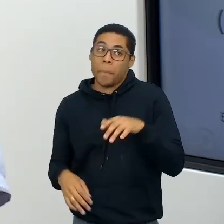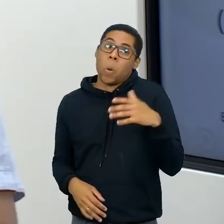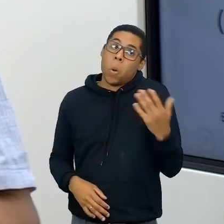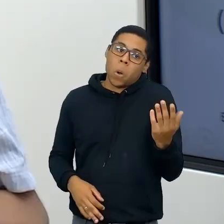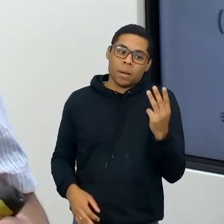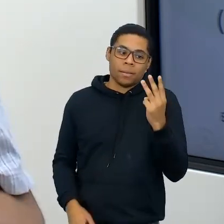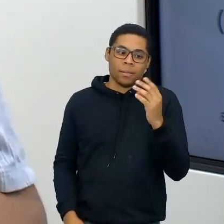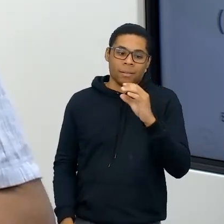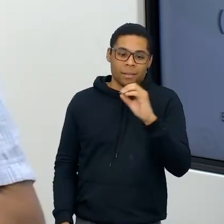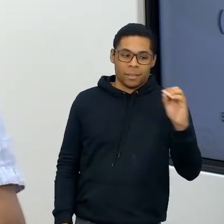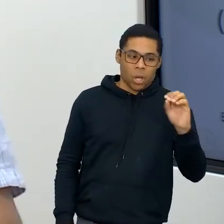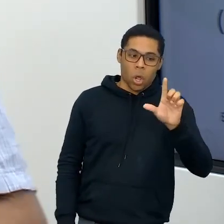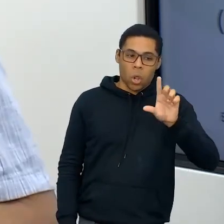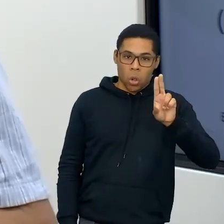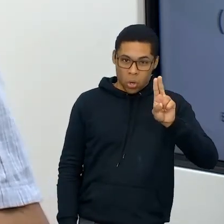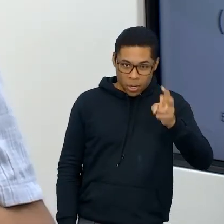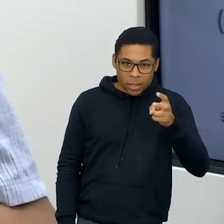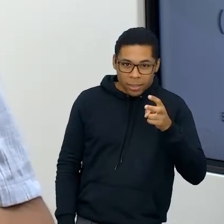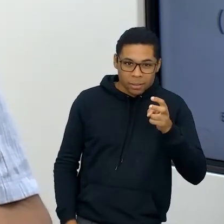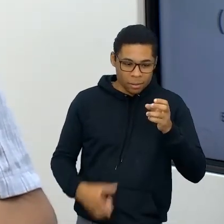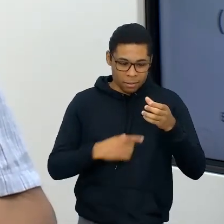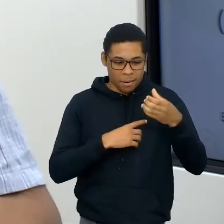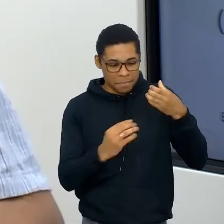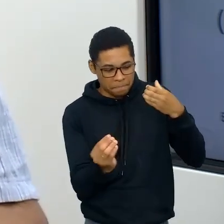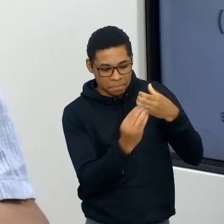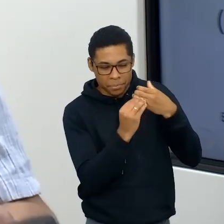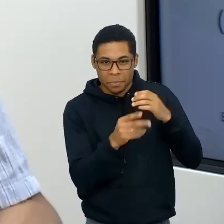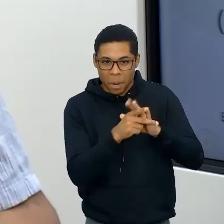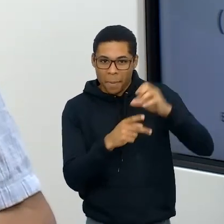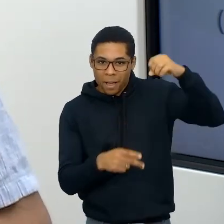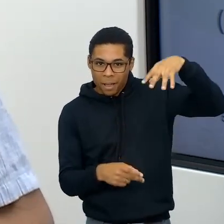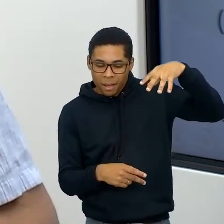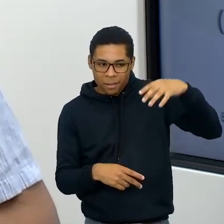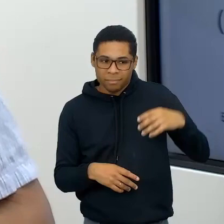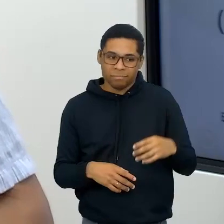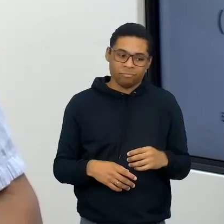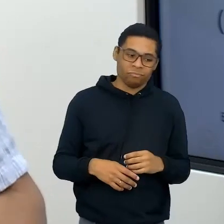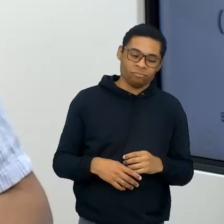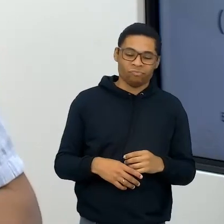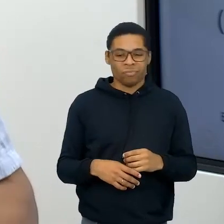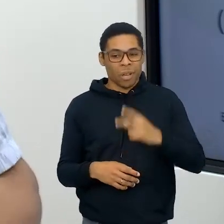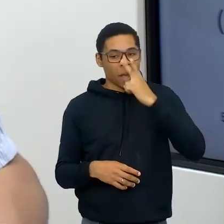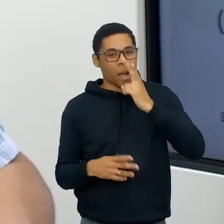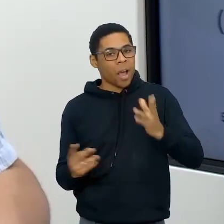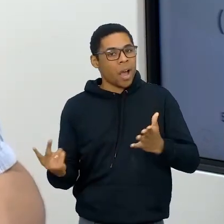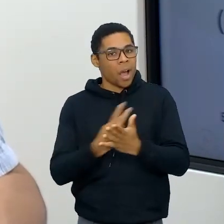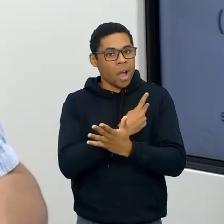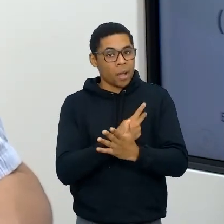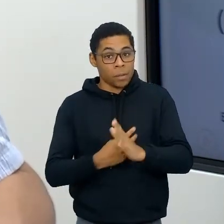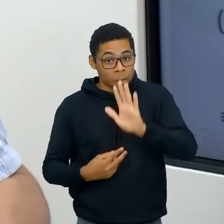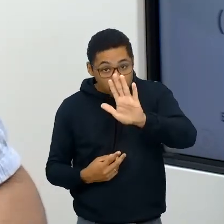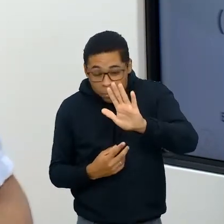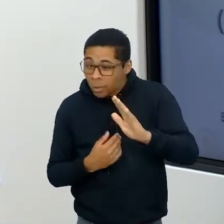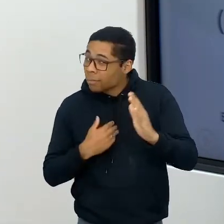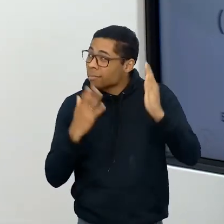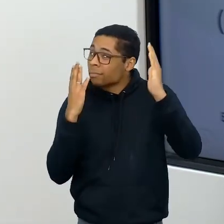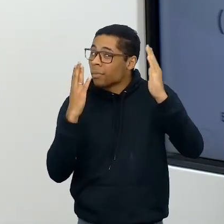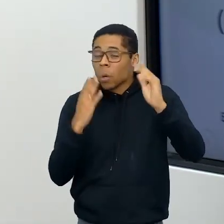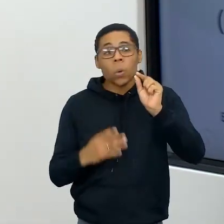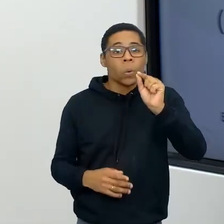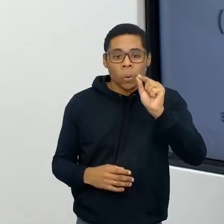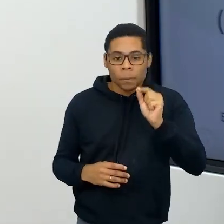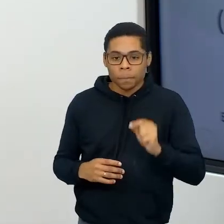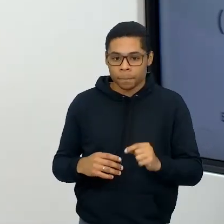300 lux que vem escrito nos manuais e tal, tem alguma coisa que está errada. E eu, na verdade, estou desconfiado no